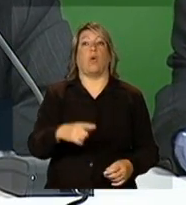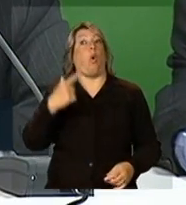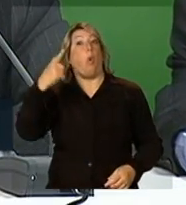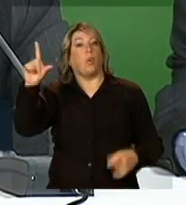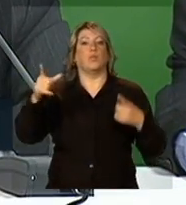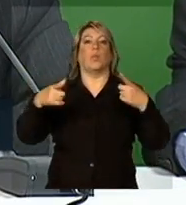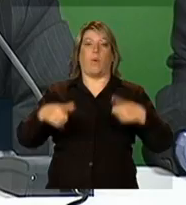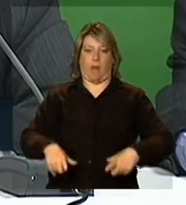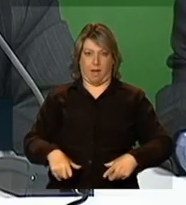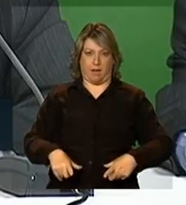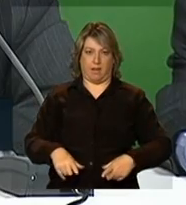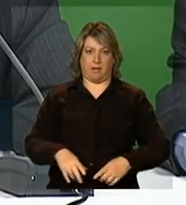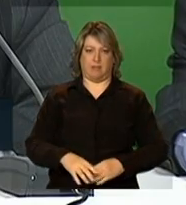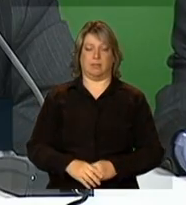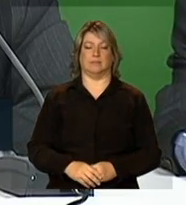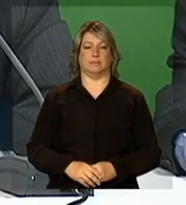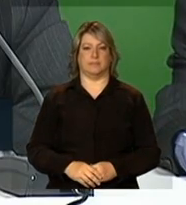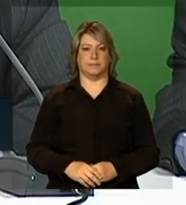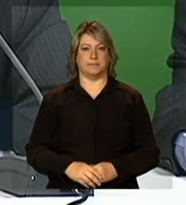nova área.